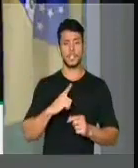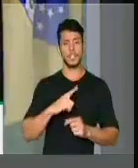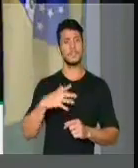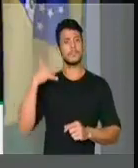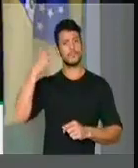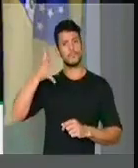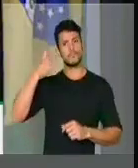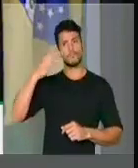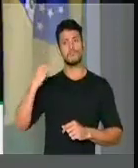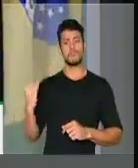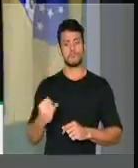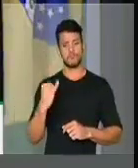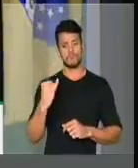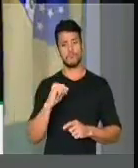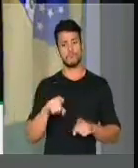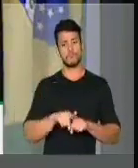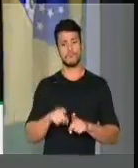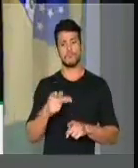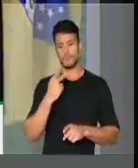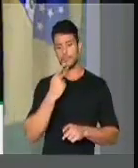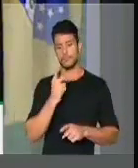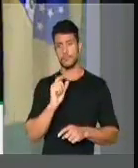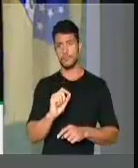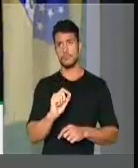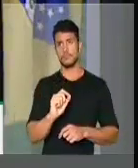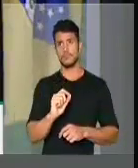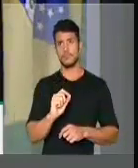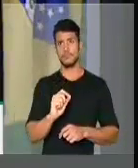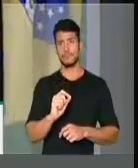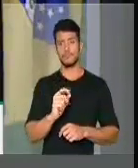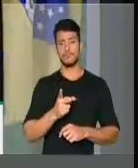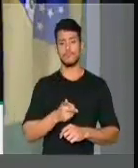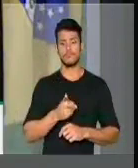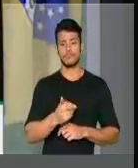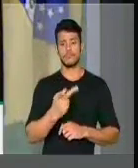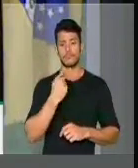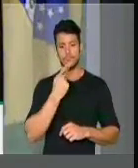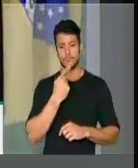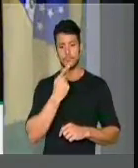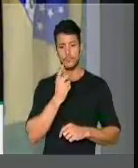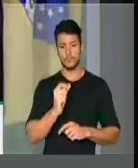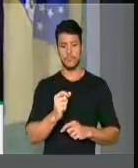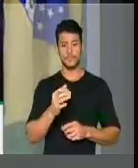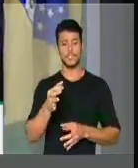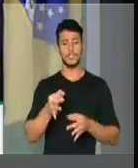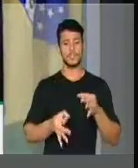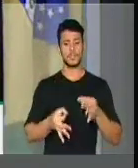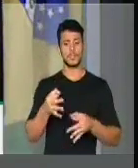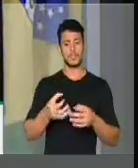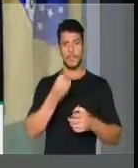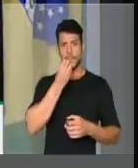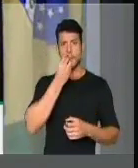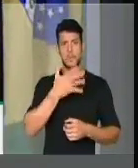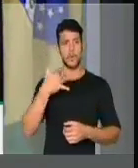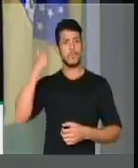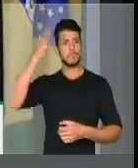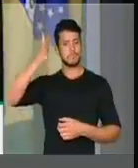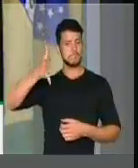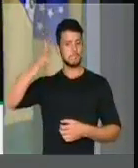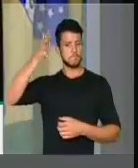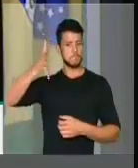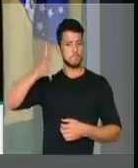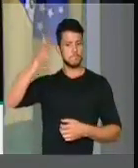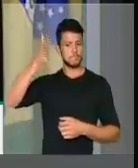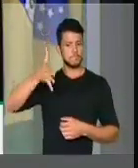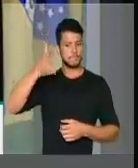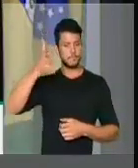importante e dizia, para justificar o seu dom de oratória, o